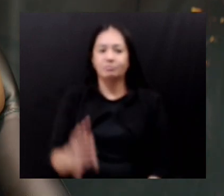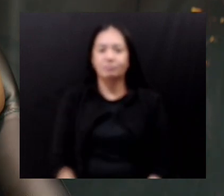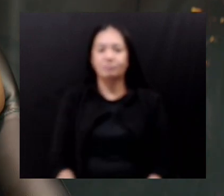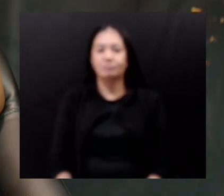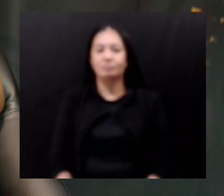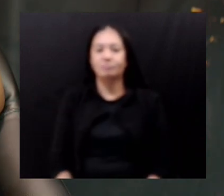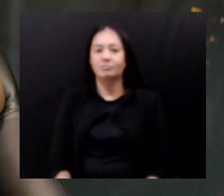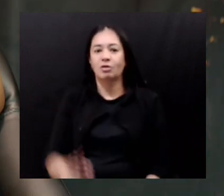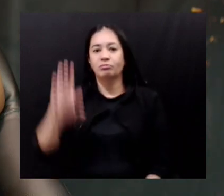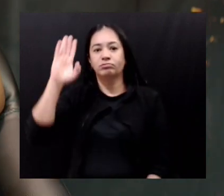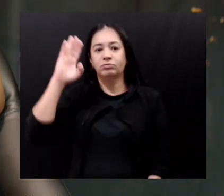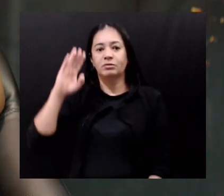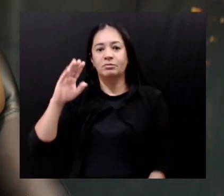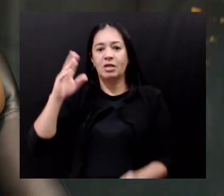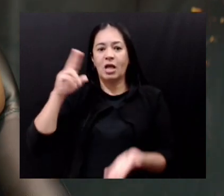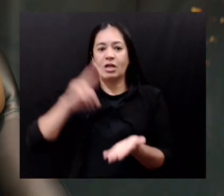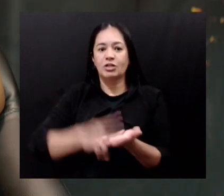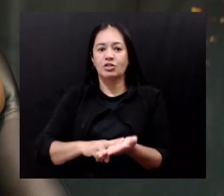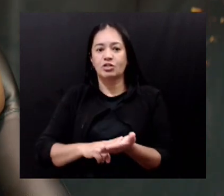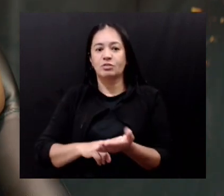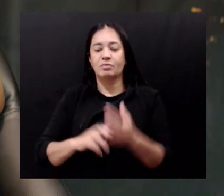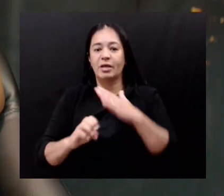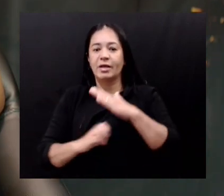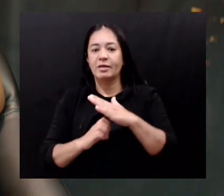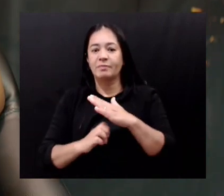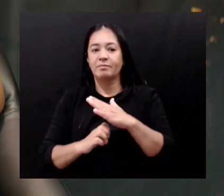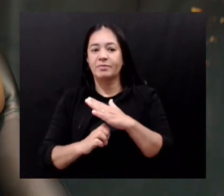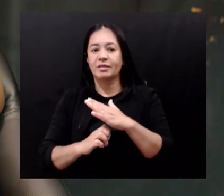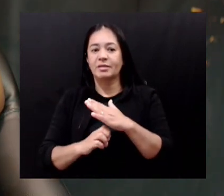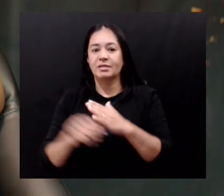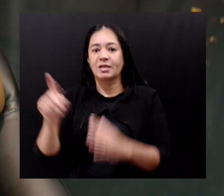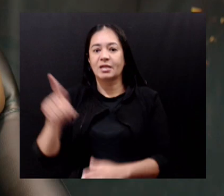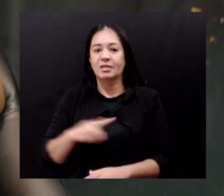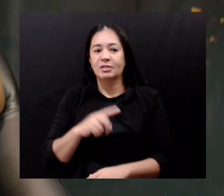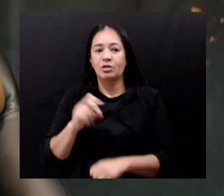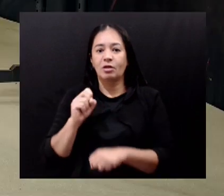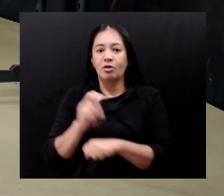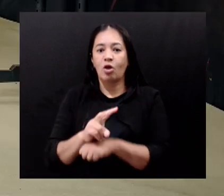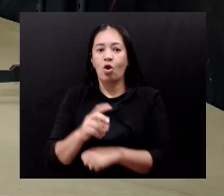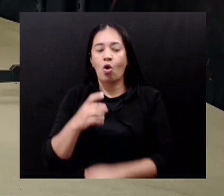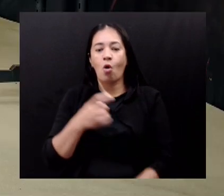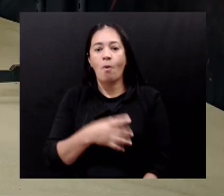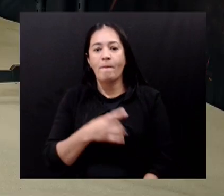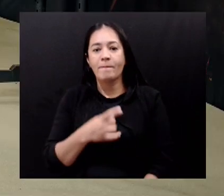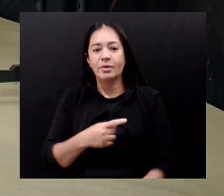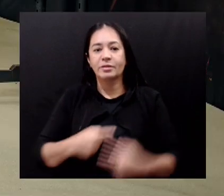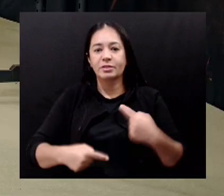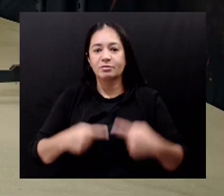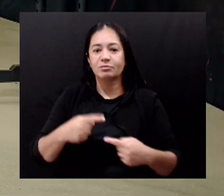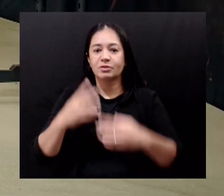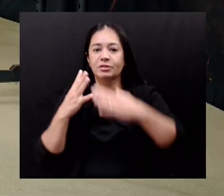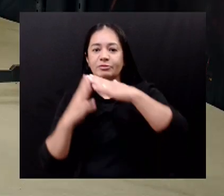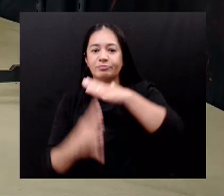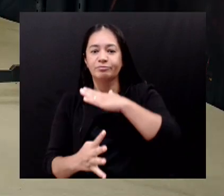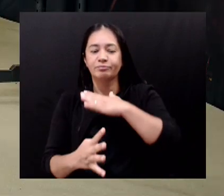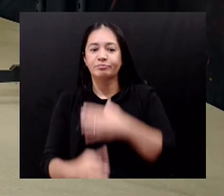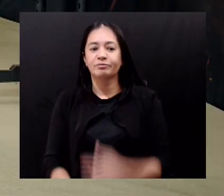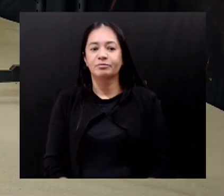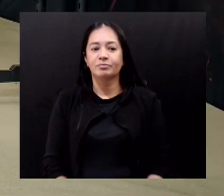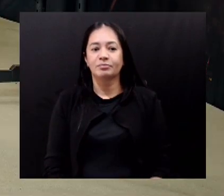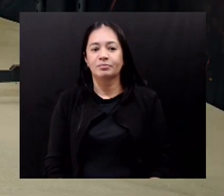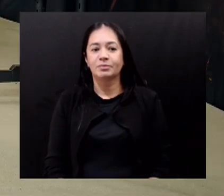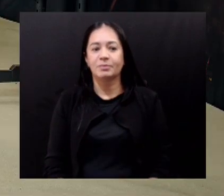medo das políticas contra imigrantes. Alguém passou por isso? Você tem essa